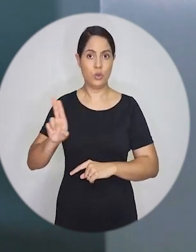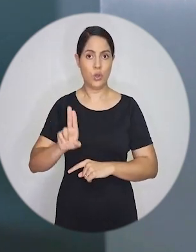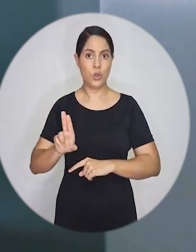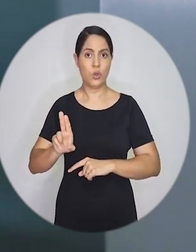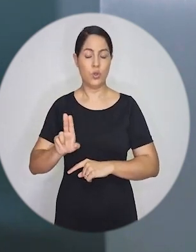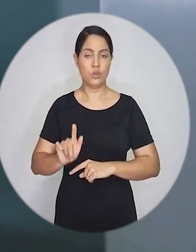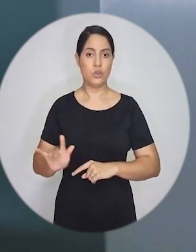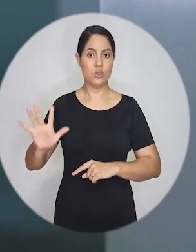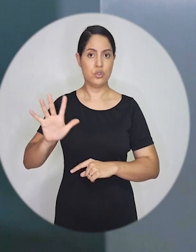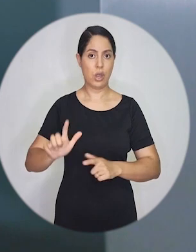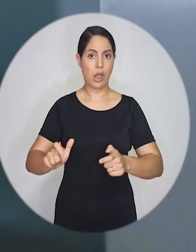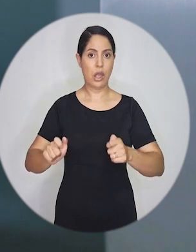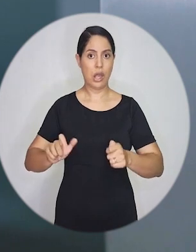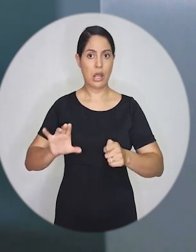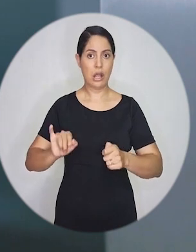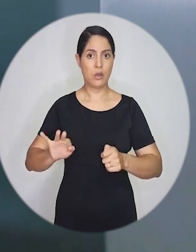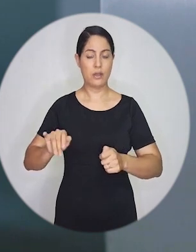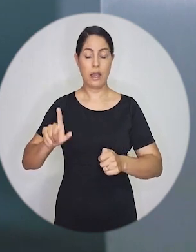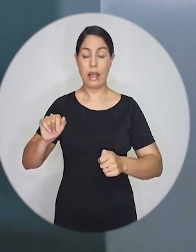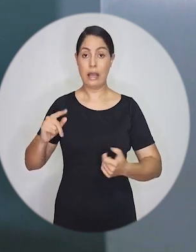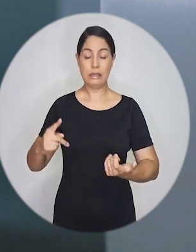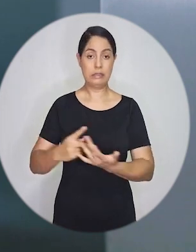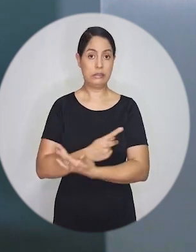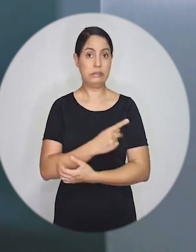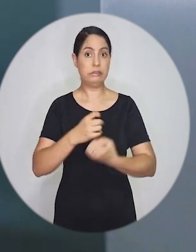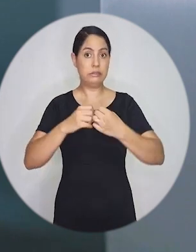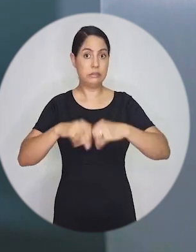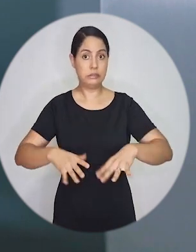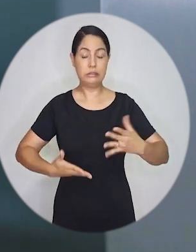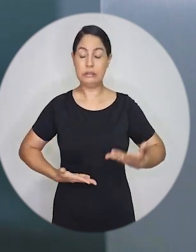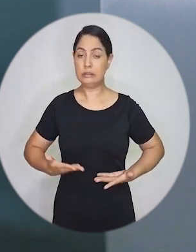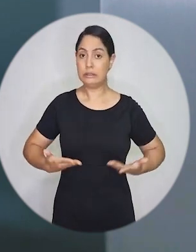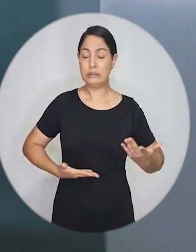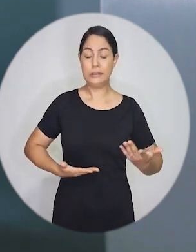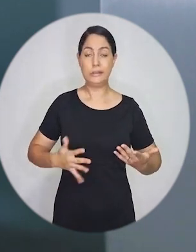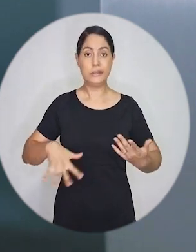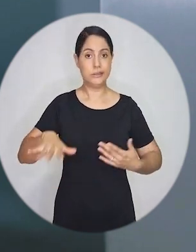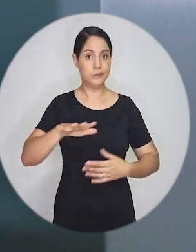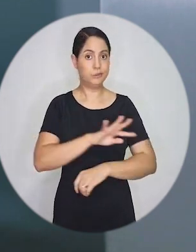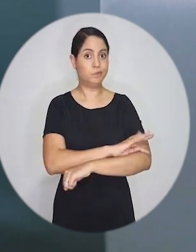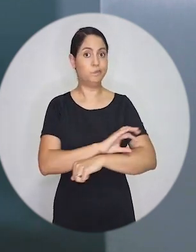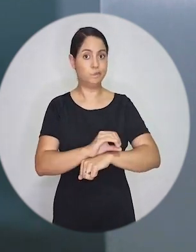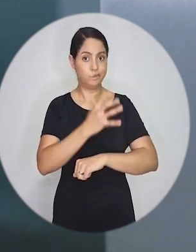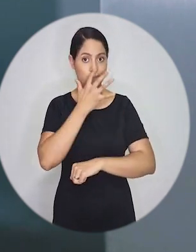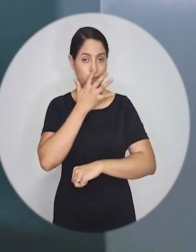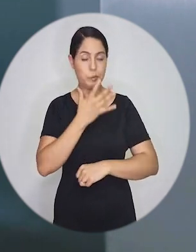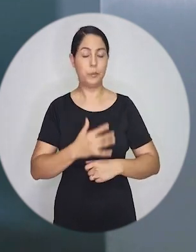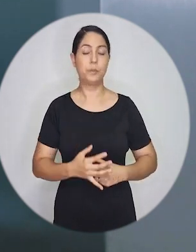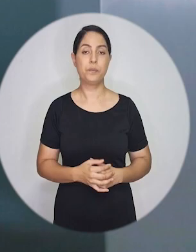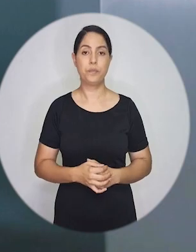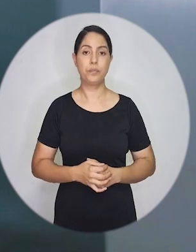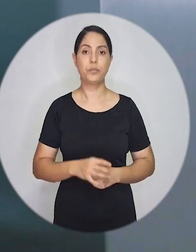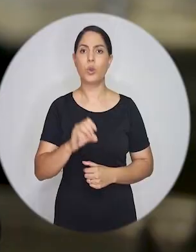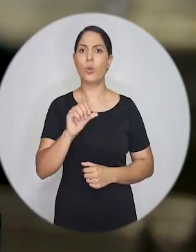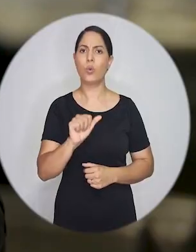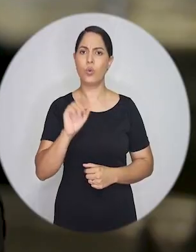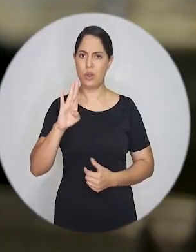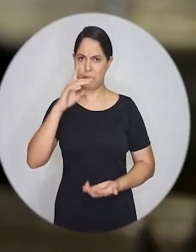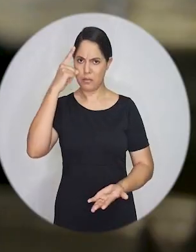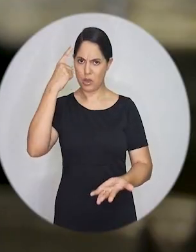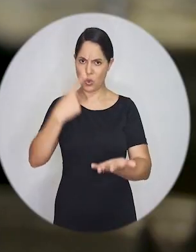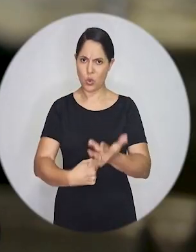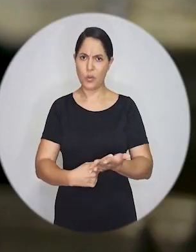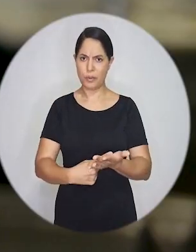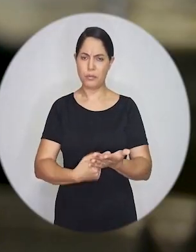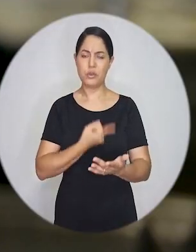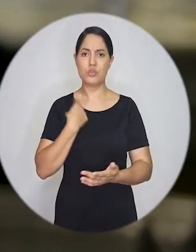uso indiscriminado do poder geral de cautela, que tem gerado prejuízos ao exercício profissional na região. A Ordem dos Advogados